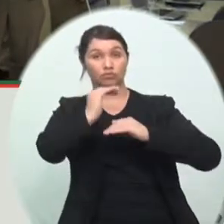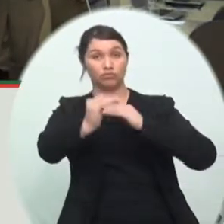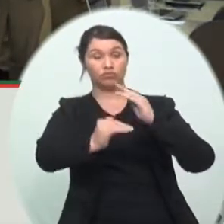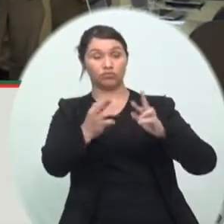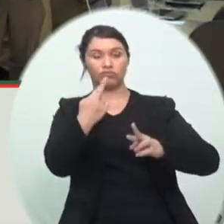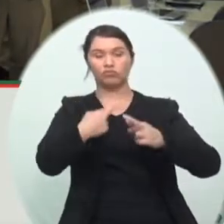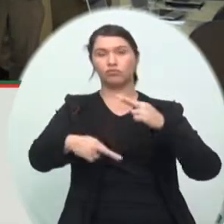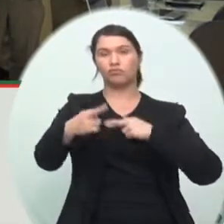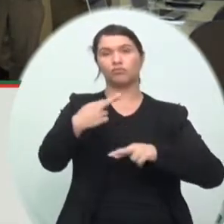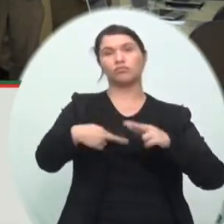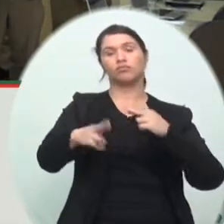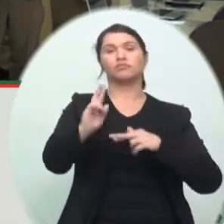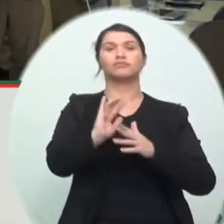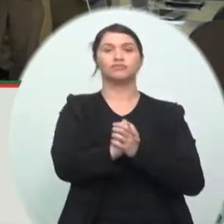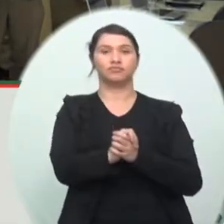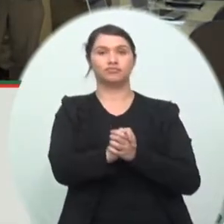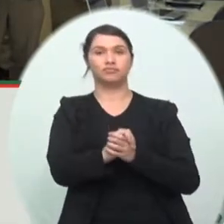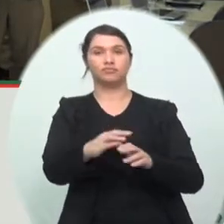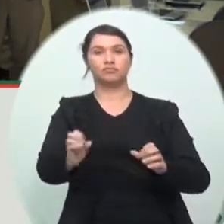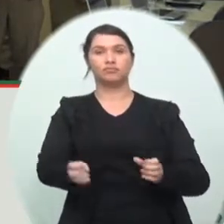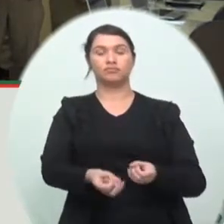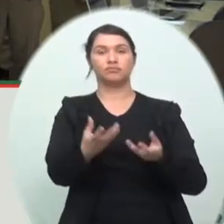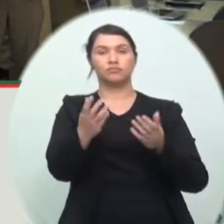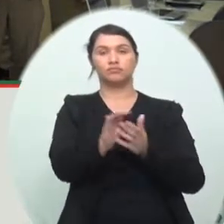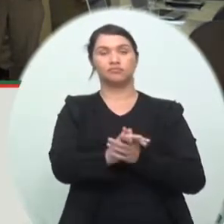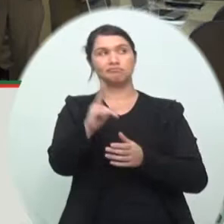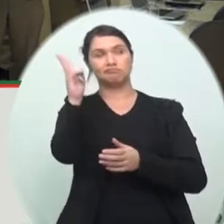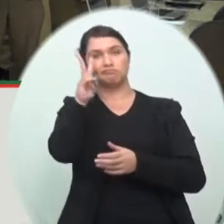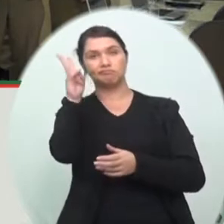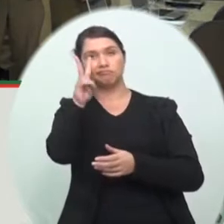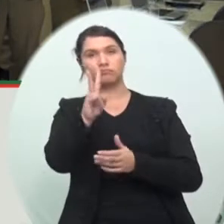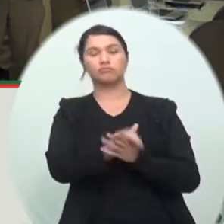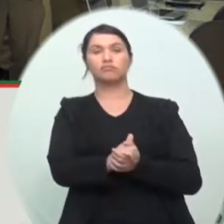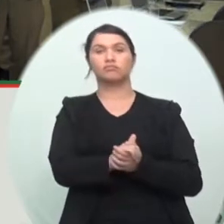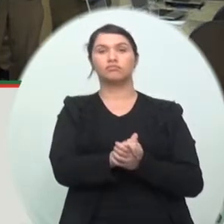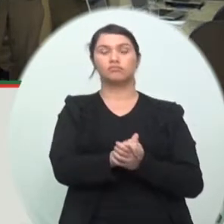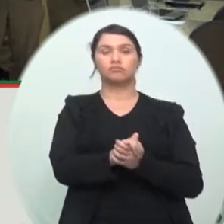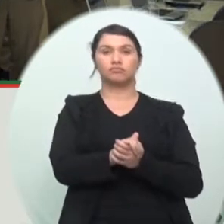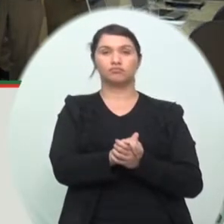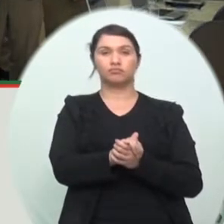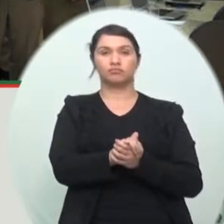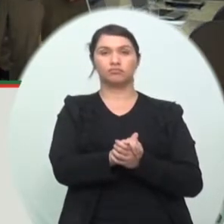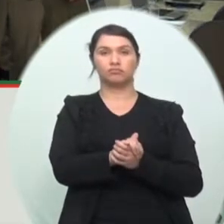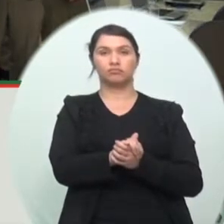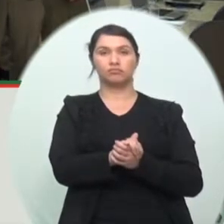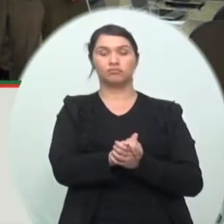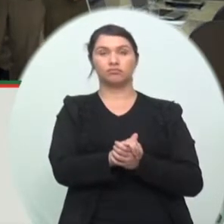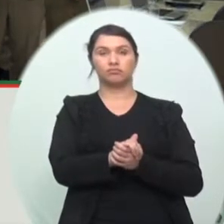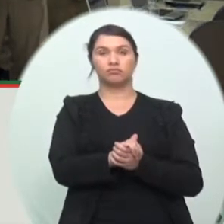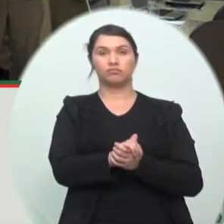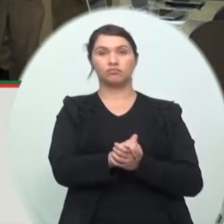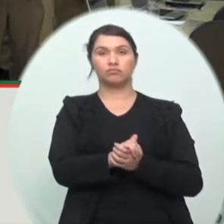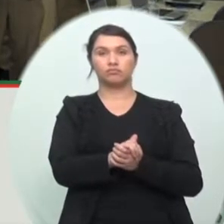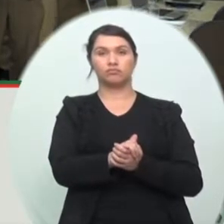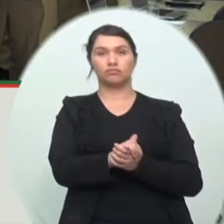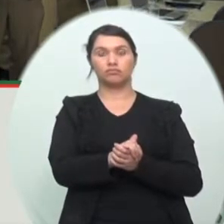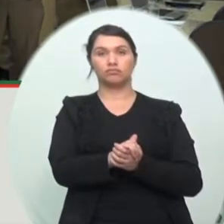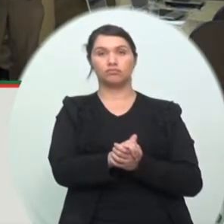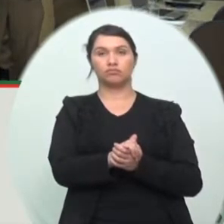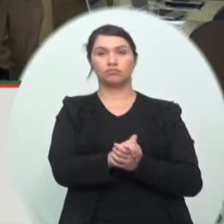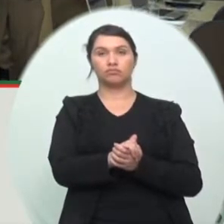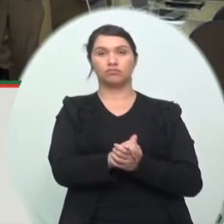unidade. Eu faço uma retrospectiva também desse segundo momento da minha passagem em